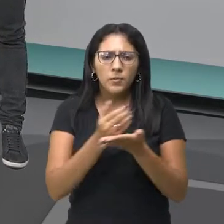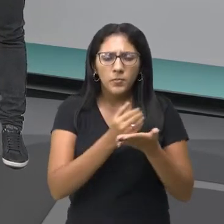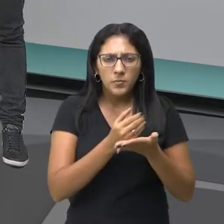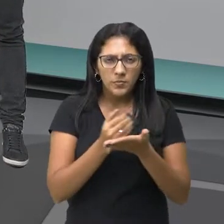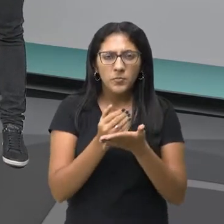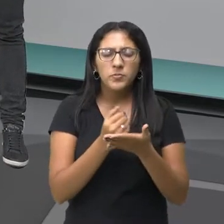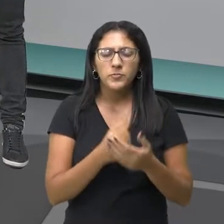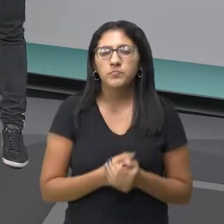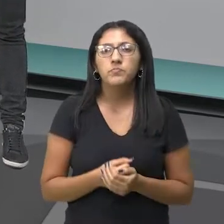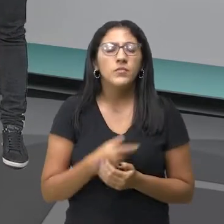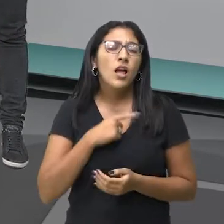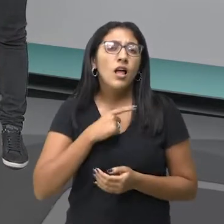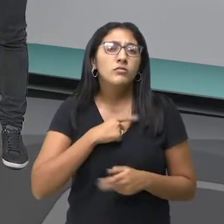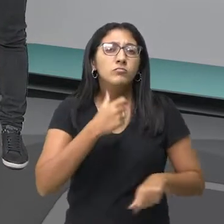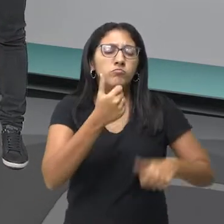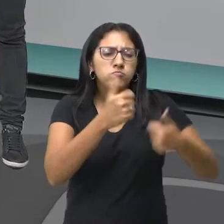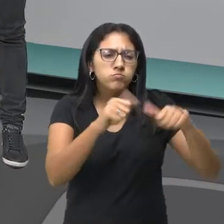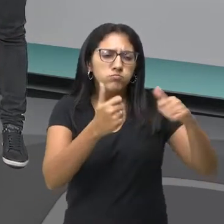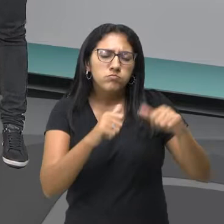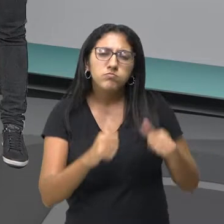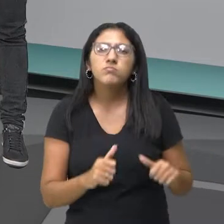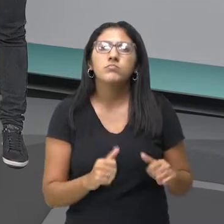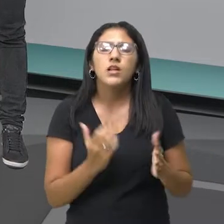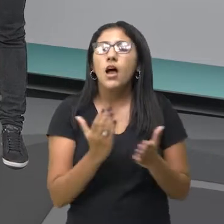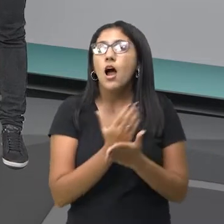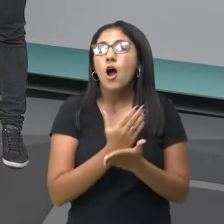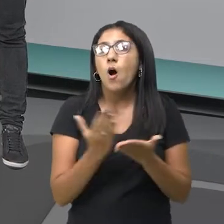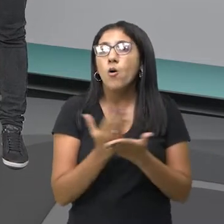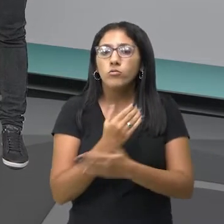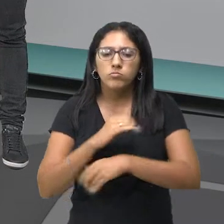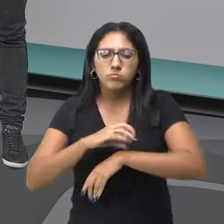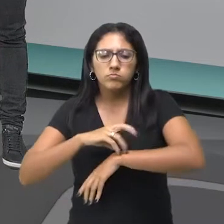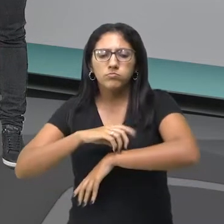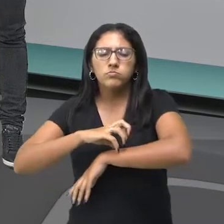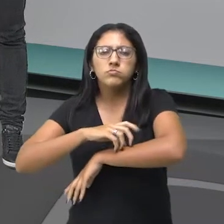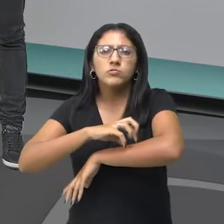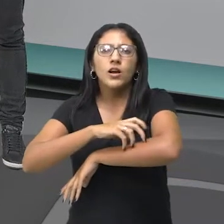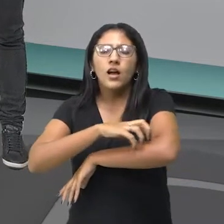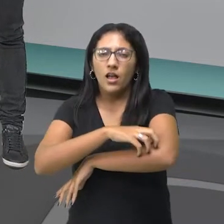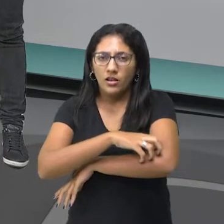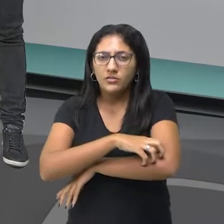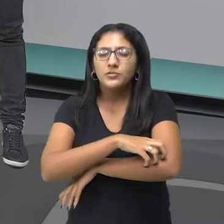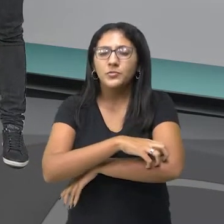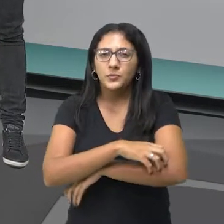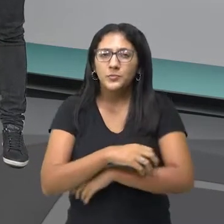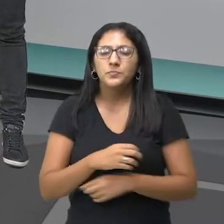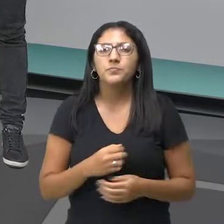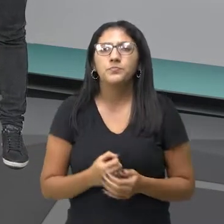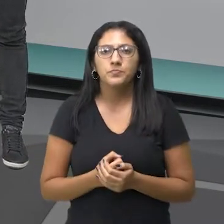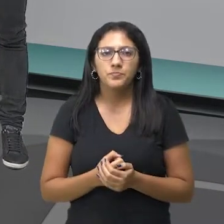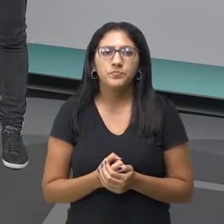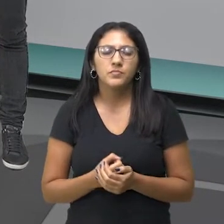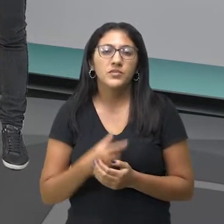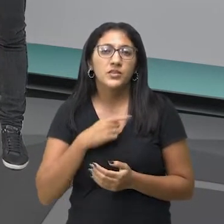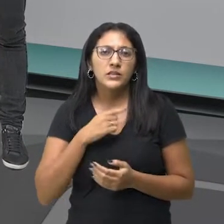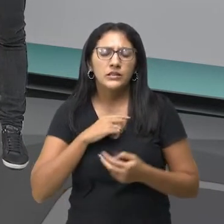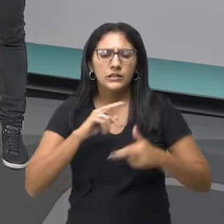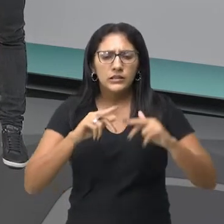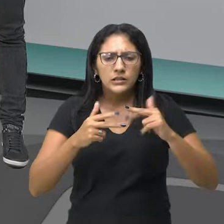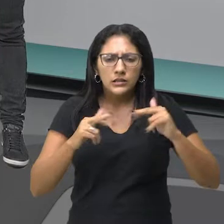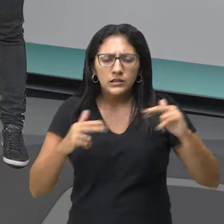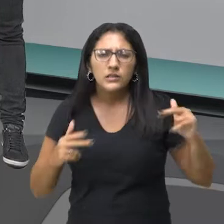Butantan, analisaram algumas versões de artrópode, ou seja, aranhas, mutante, para